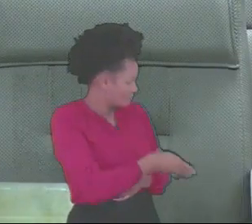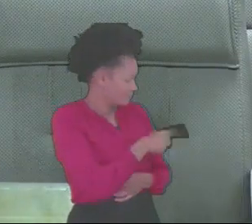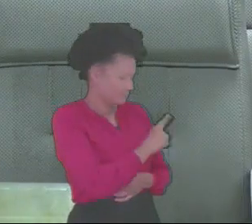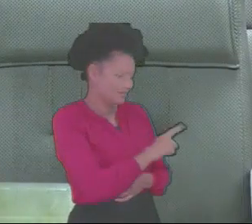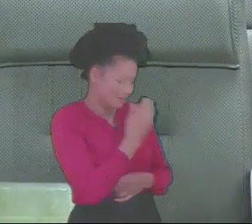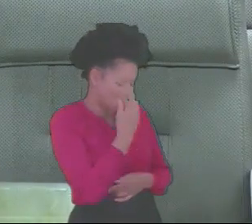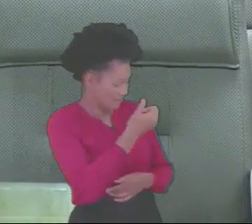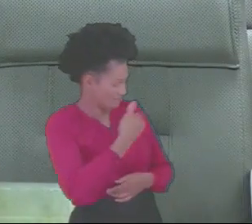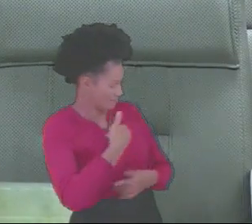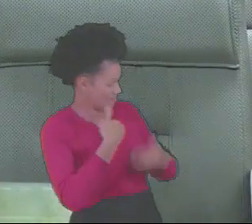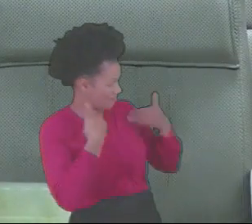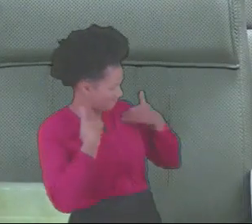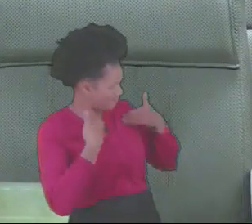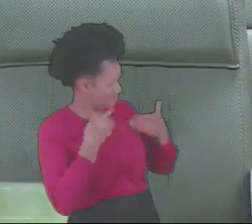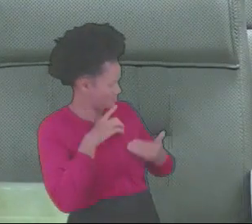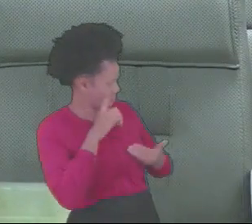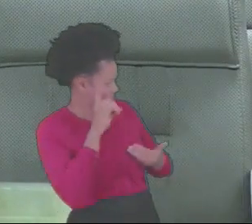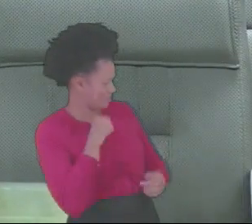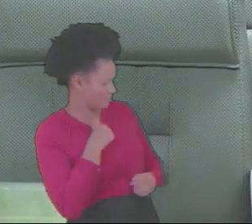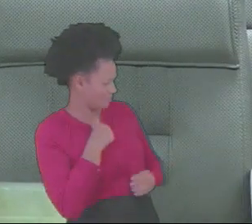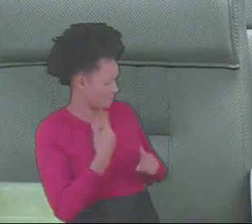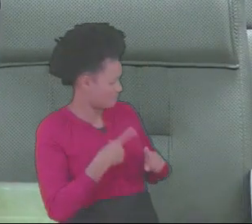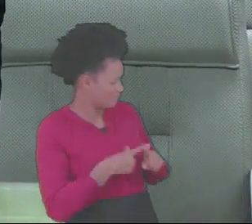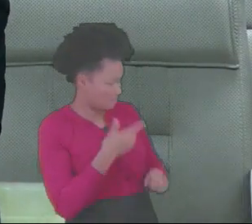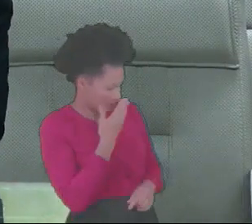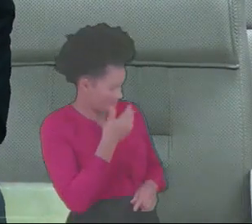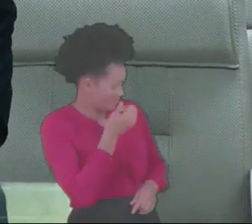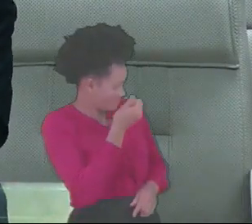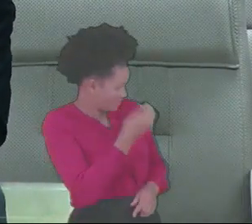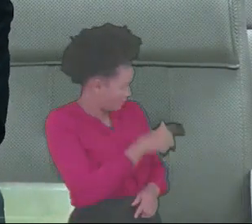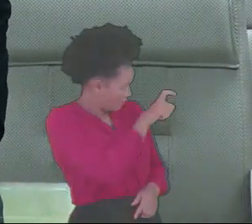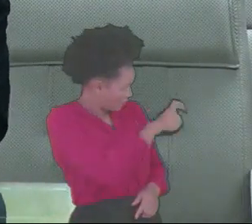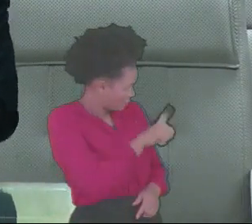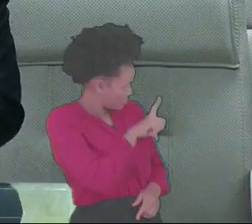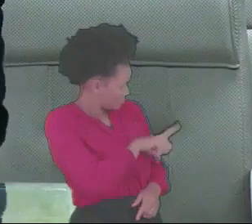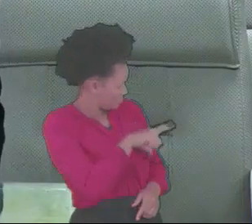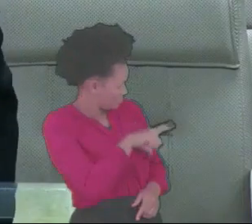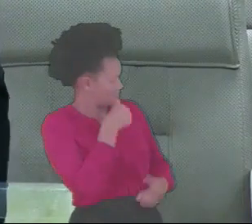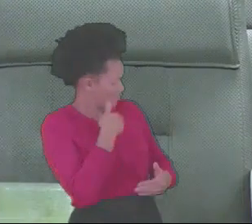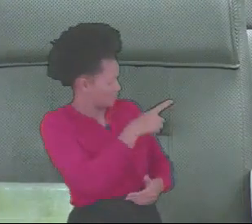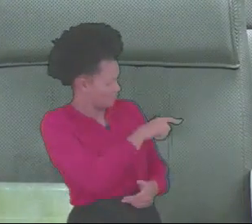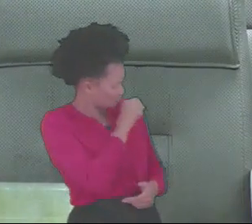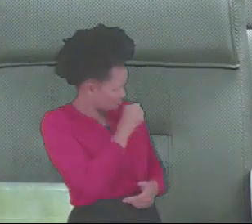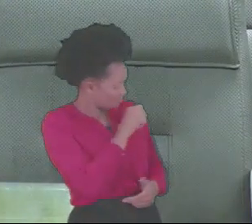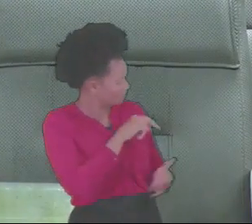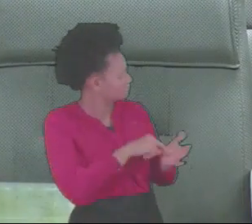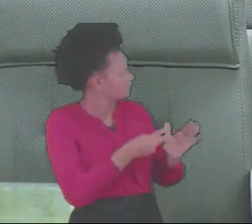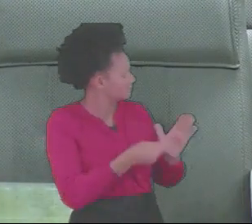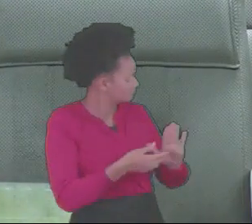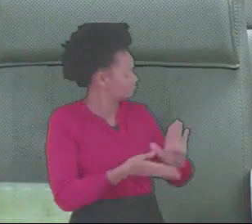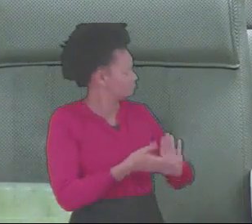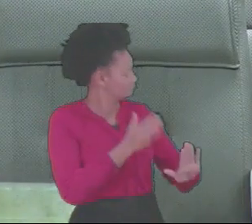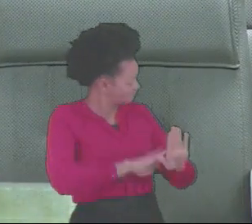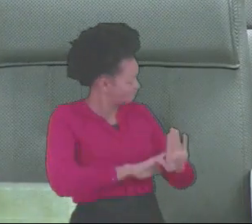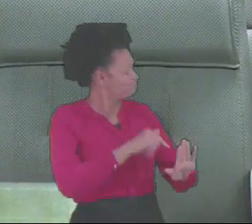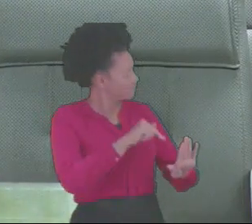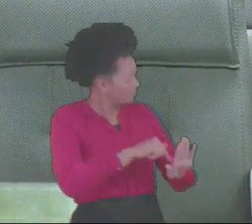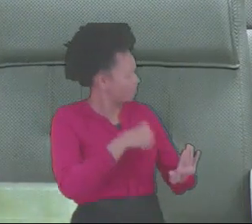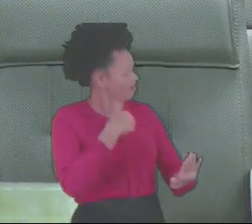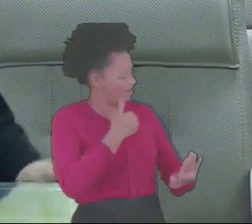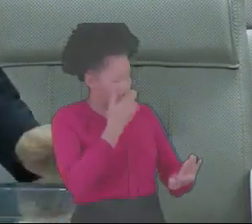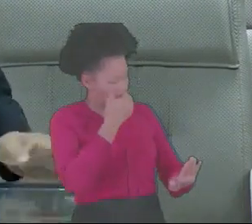rejeitando a mim porque quem rejeita aqueles que são chamados por mim é como se estivesse